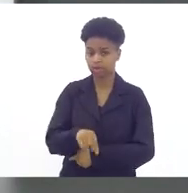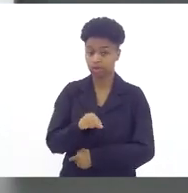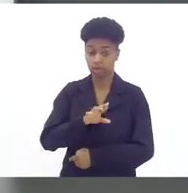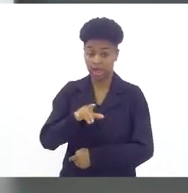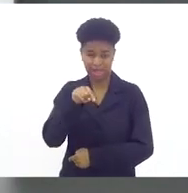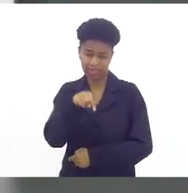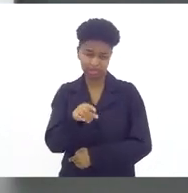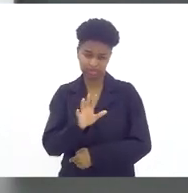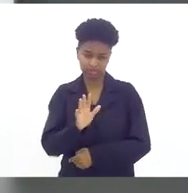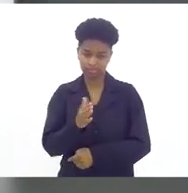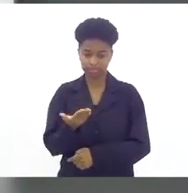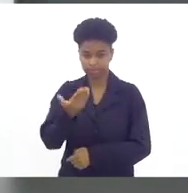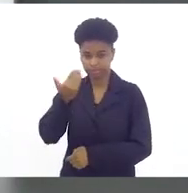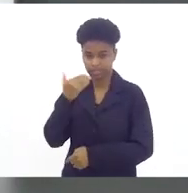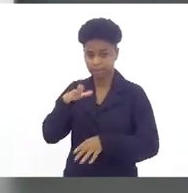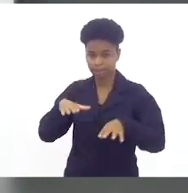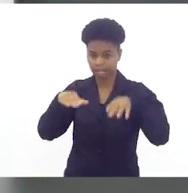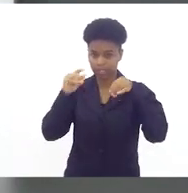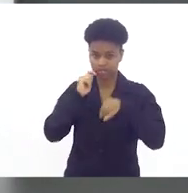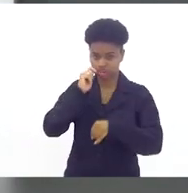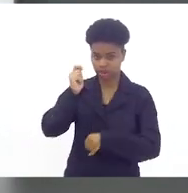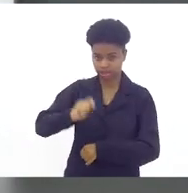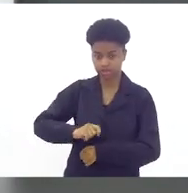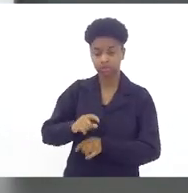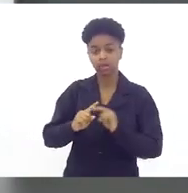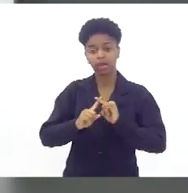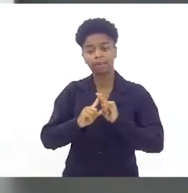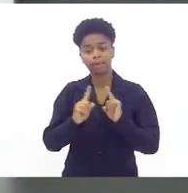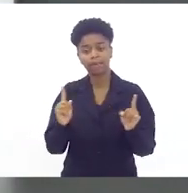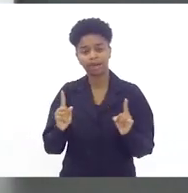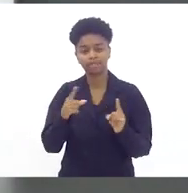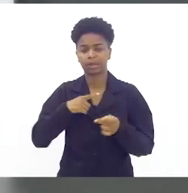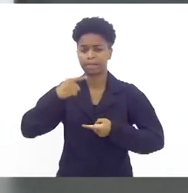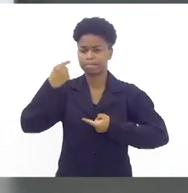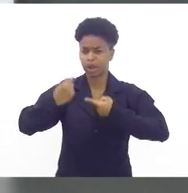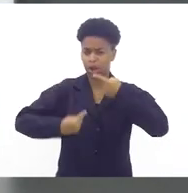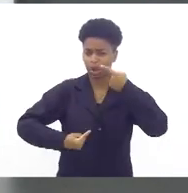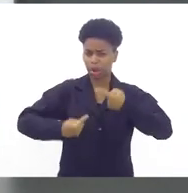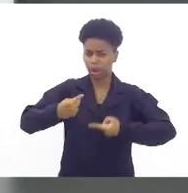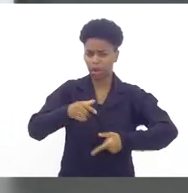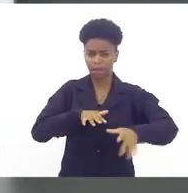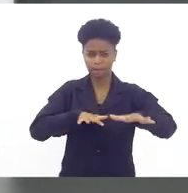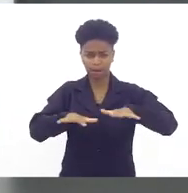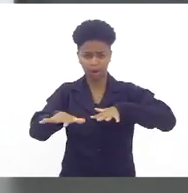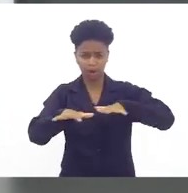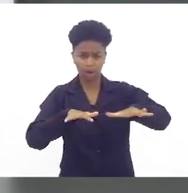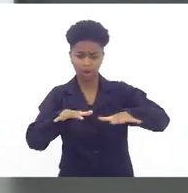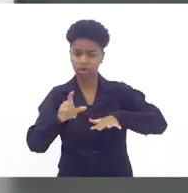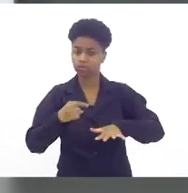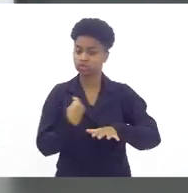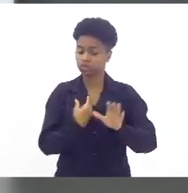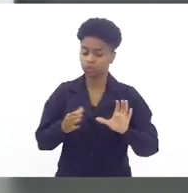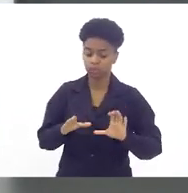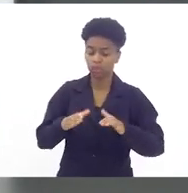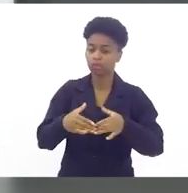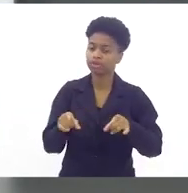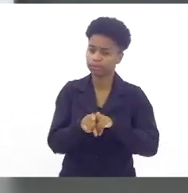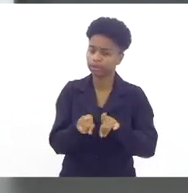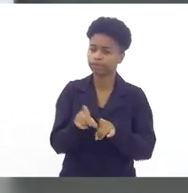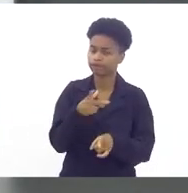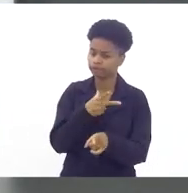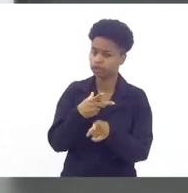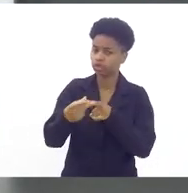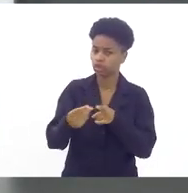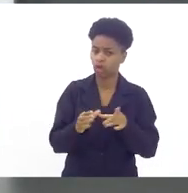Foi lá no palácio Tiradentes mas foi um grande debate tá uma grande mobilização da nossa categoria uma grande Vitória da nossa